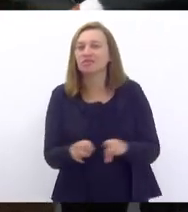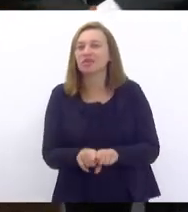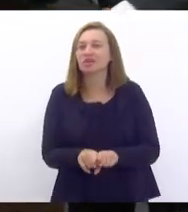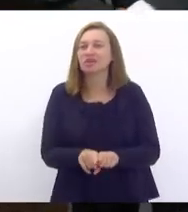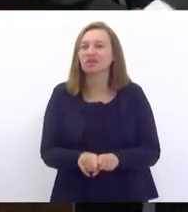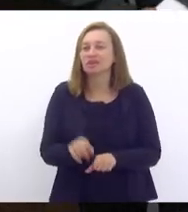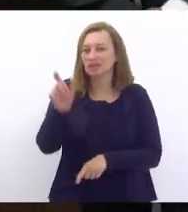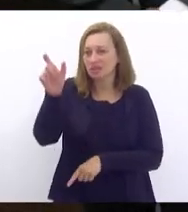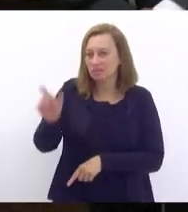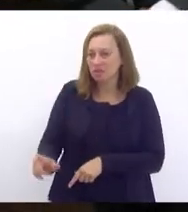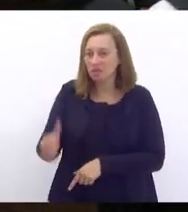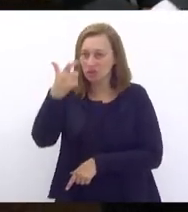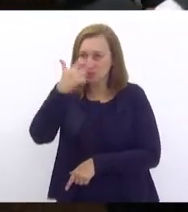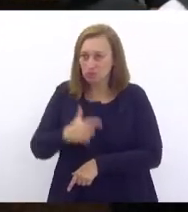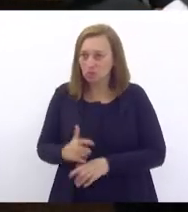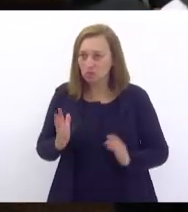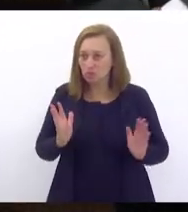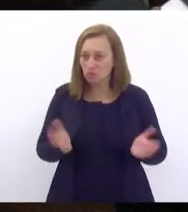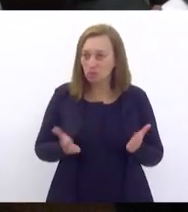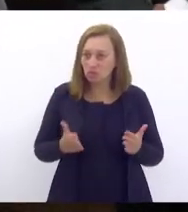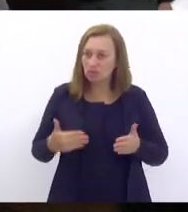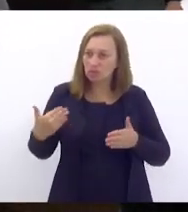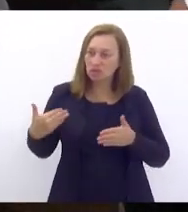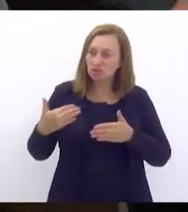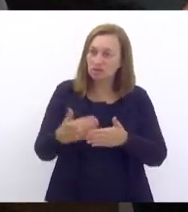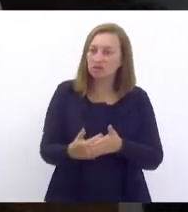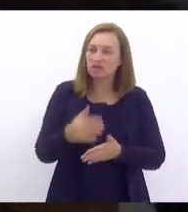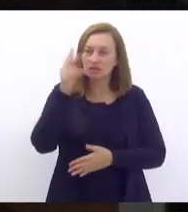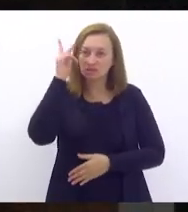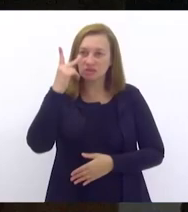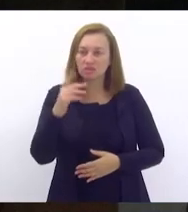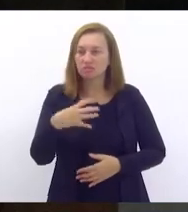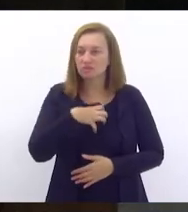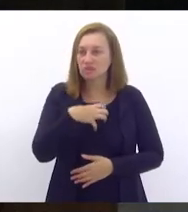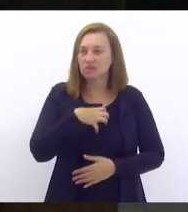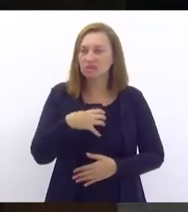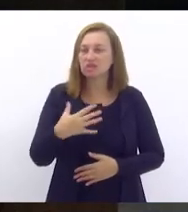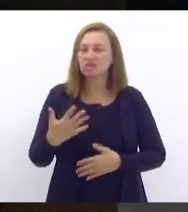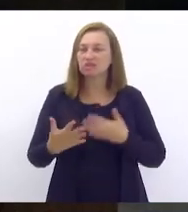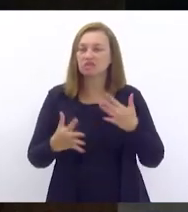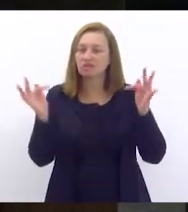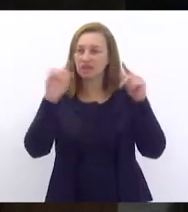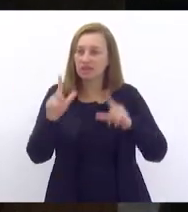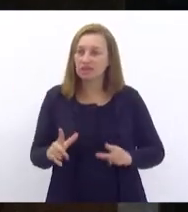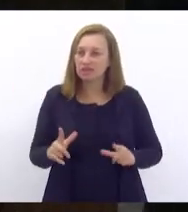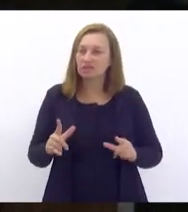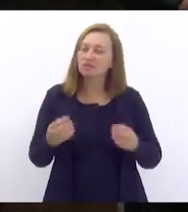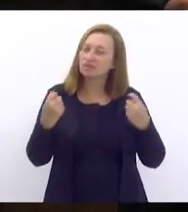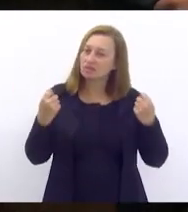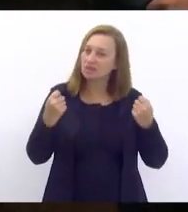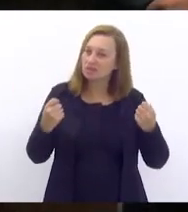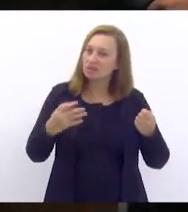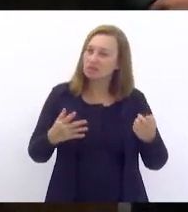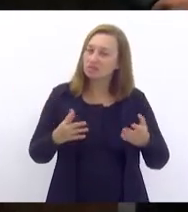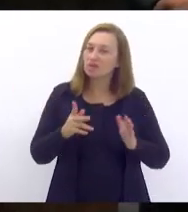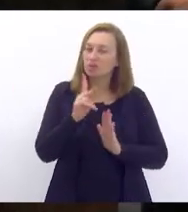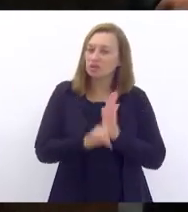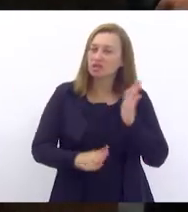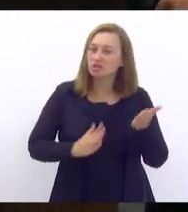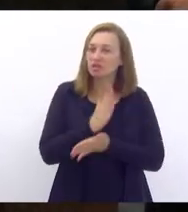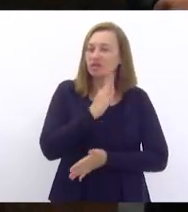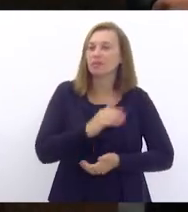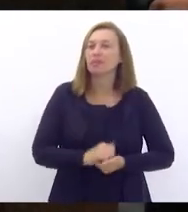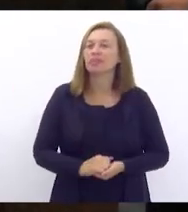da pessoa que eu me tornei ao longo dessa história. Enfim, me sinto muito tranquilo e estou aqui torcendo para o projeto caminhar e ser